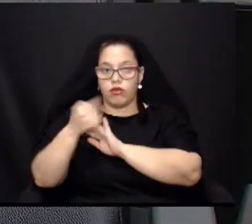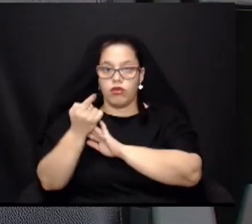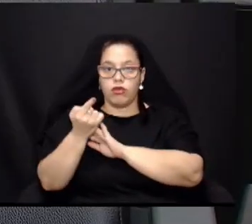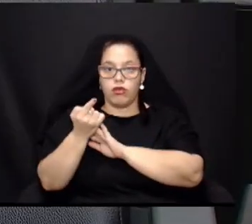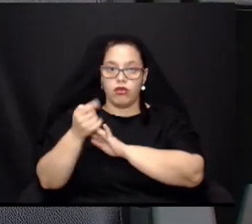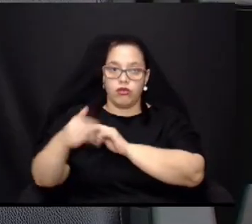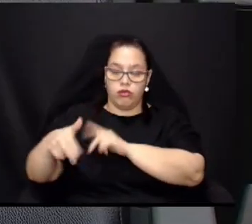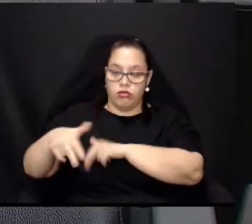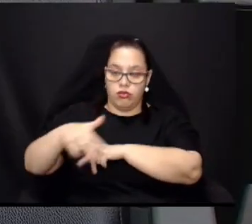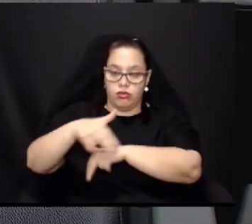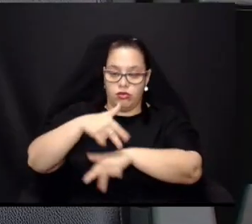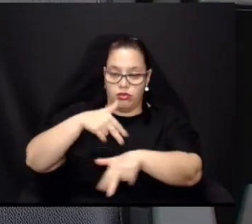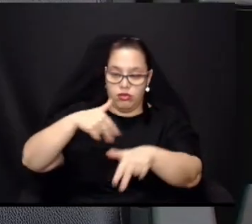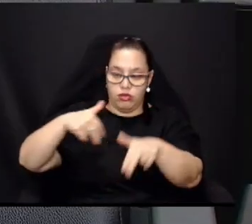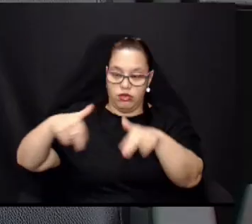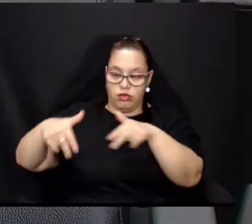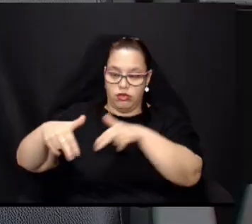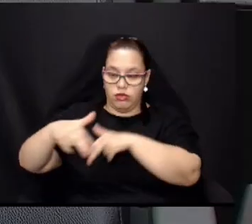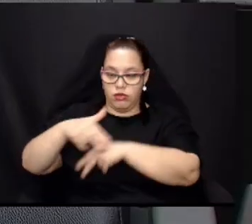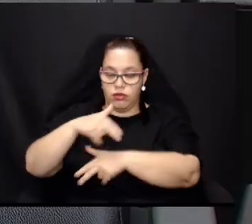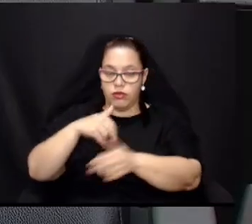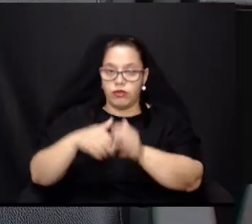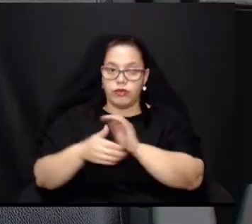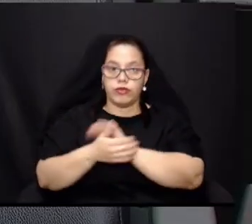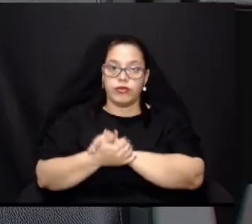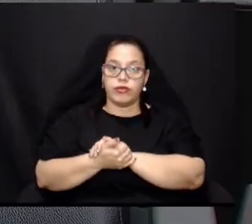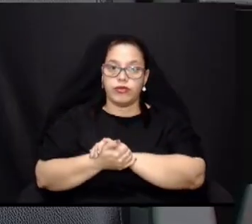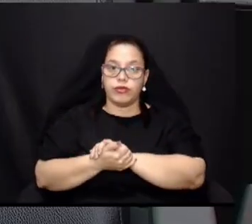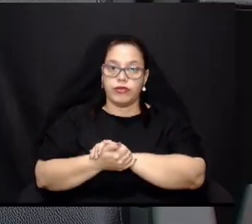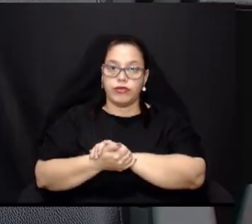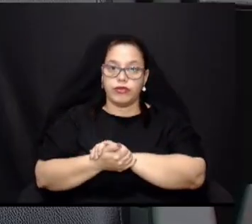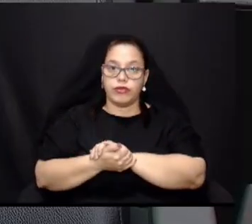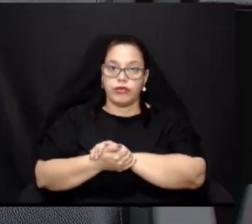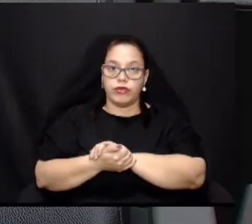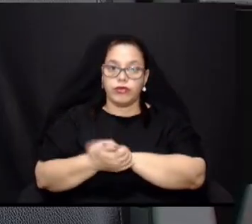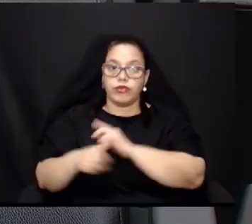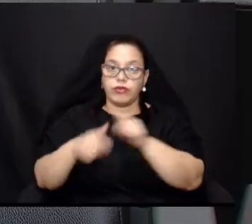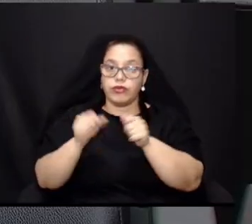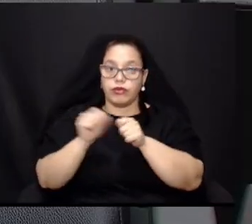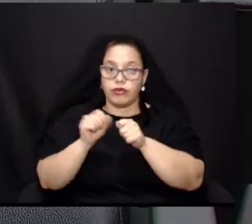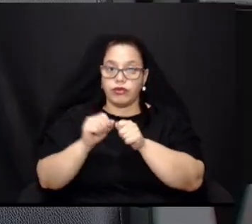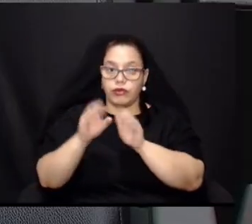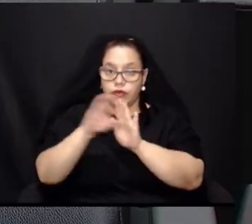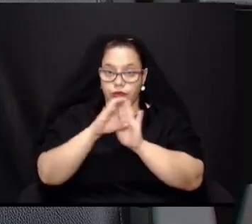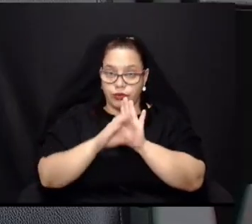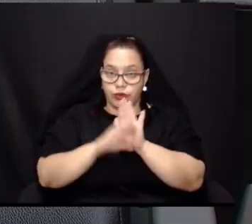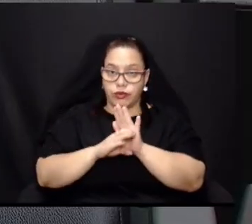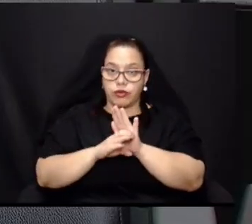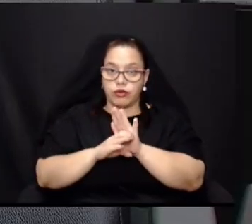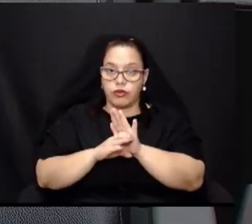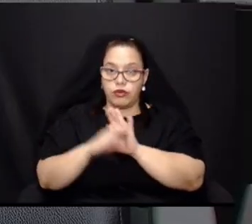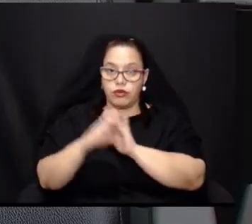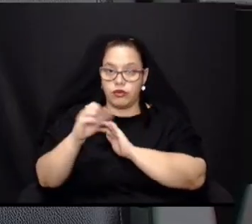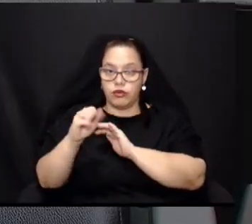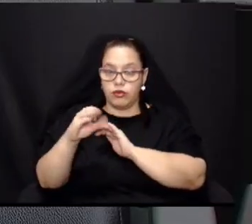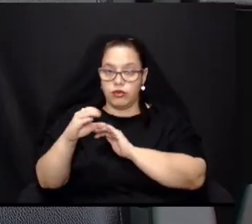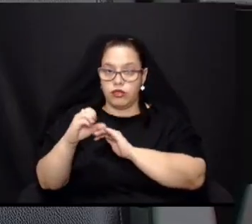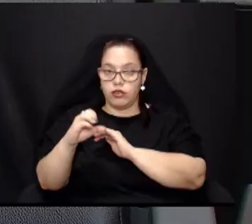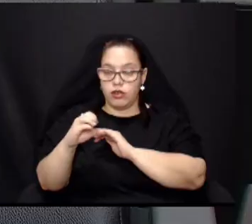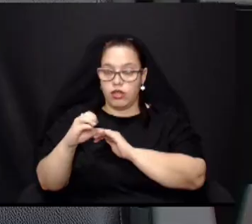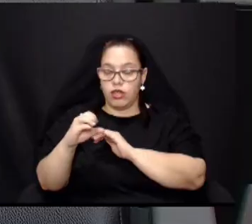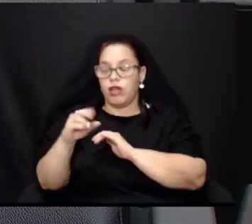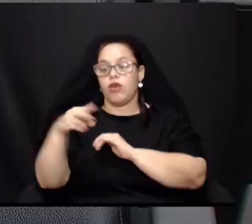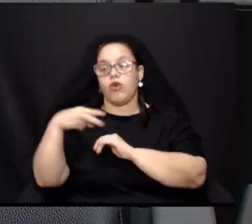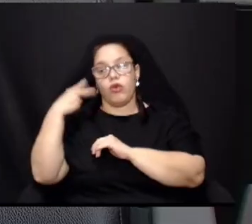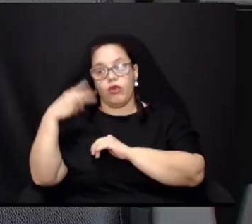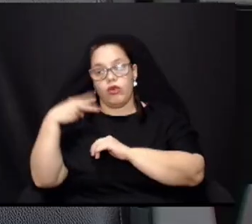que o pessoal passa todo o trabalho, né? Vocês passam todo o trabalho, o pessoal da CAC, o vereador, tem uma visita